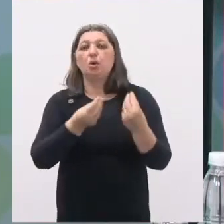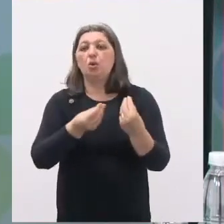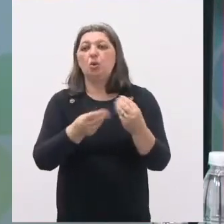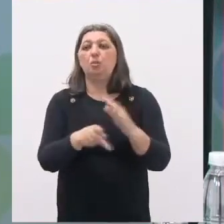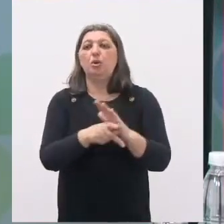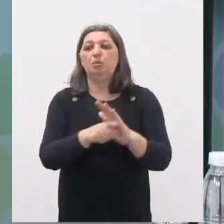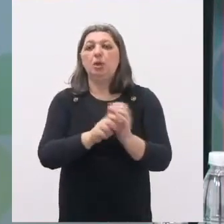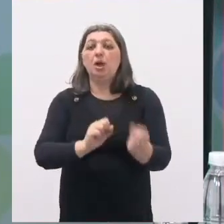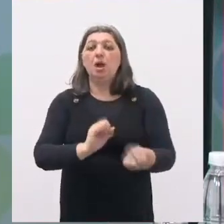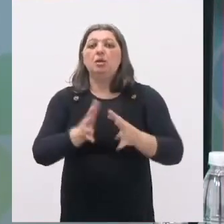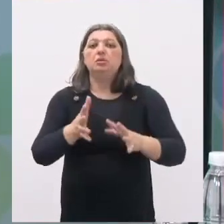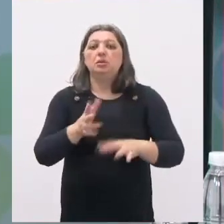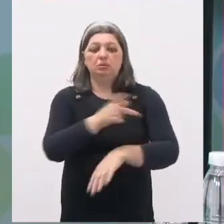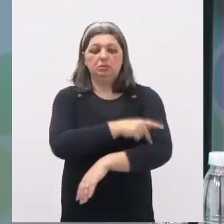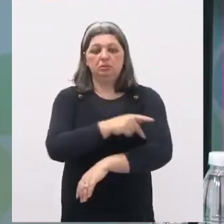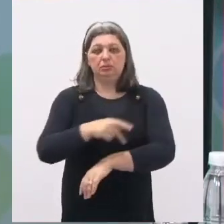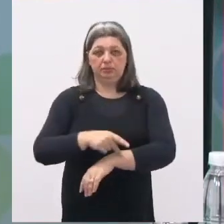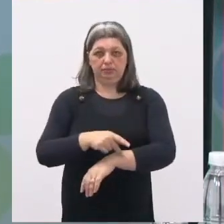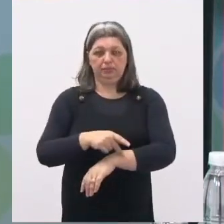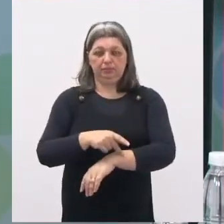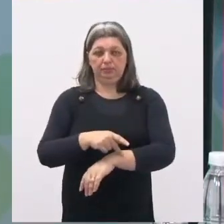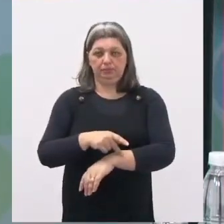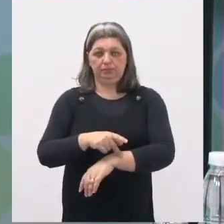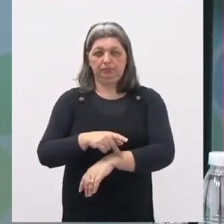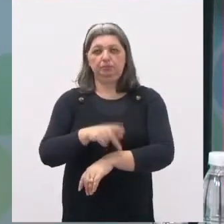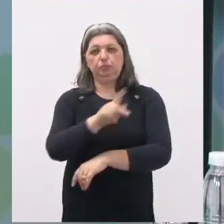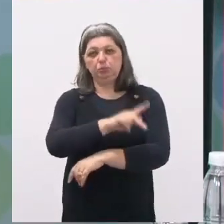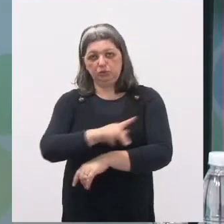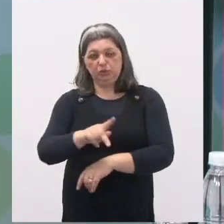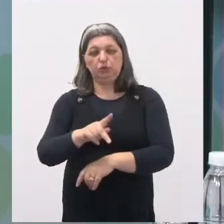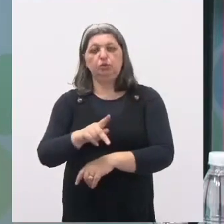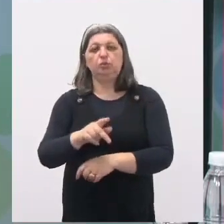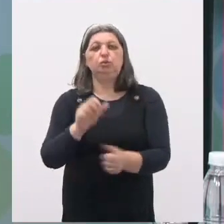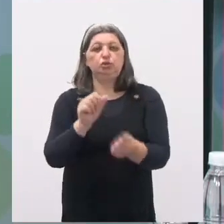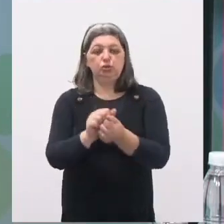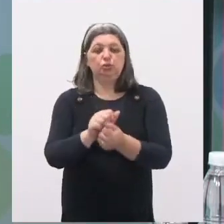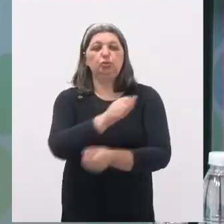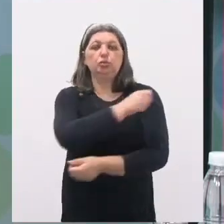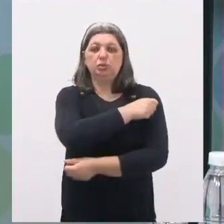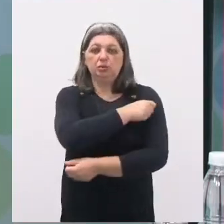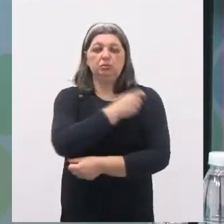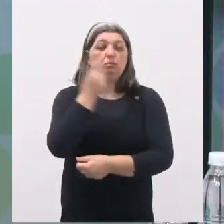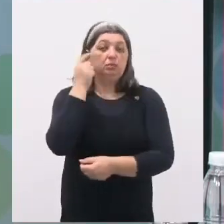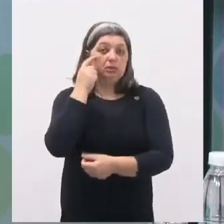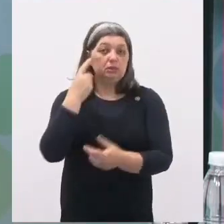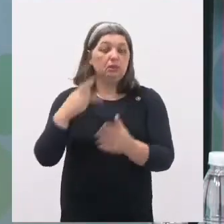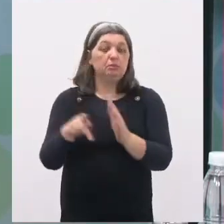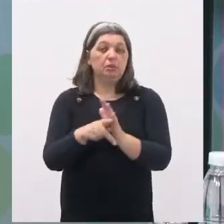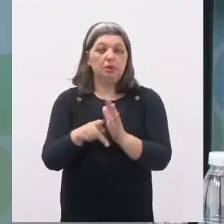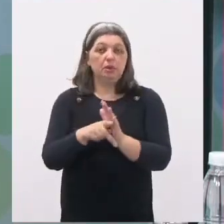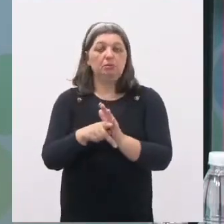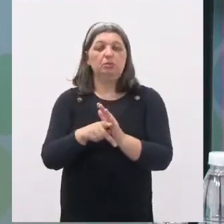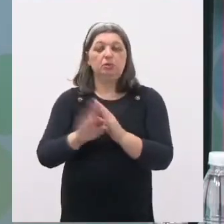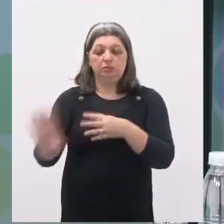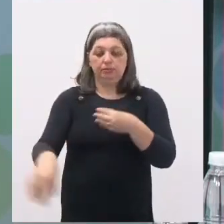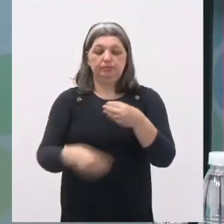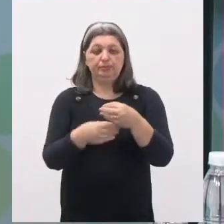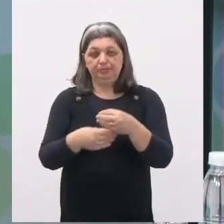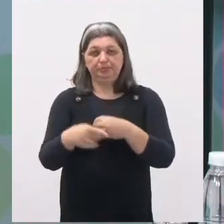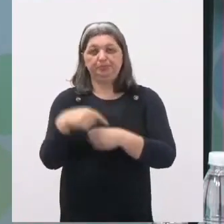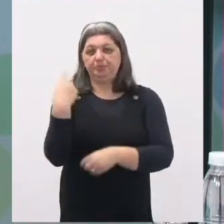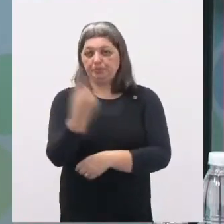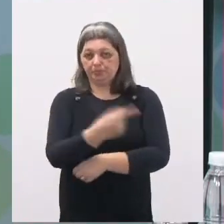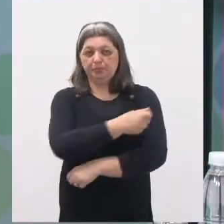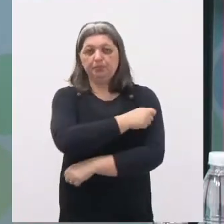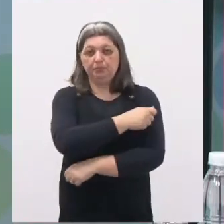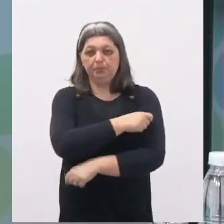Na nossa ação docente com os nossos estudantes. Então, além dela pensar no desenvolvimento integral dos nossos estudantes,